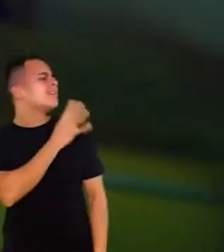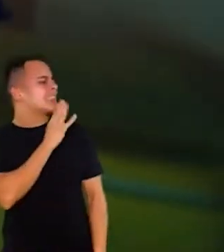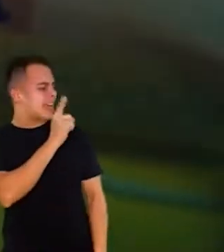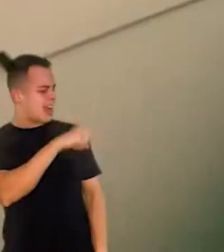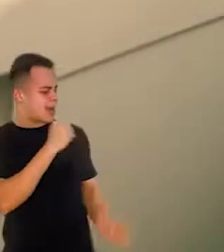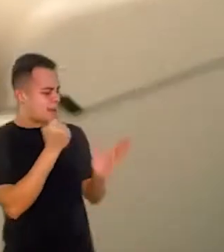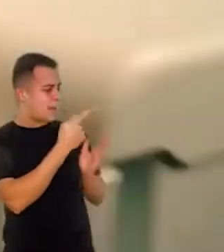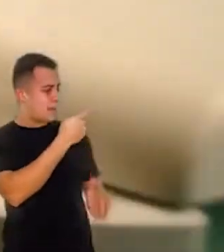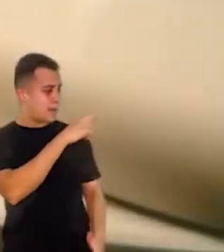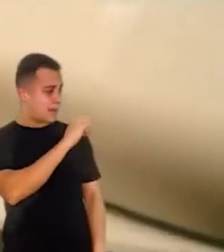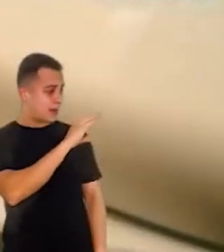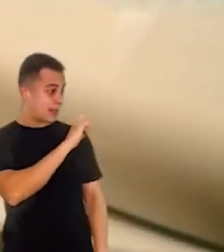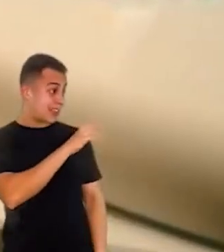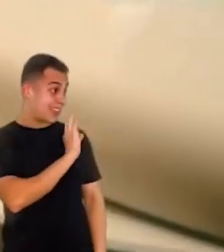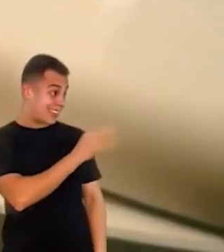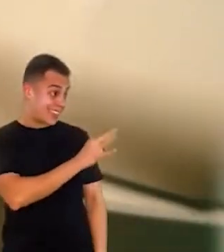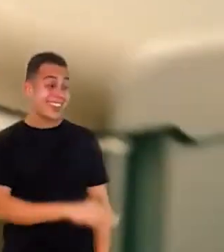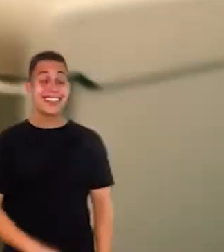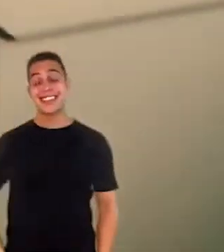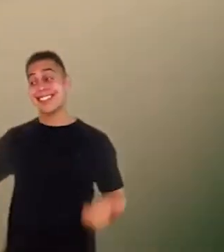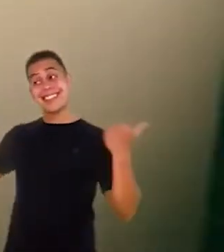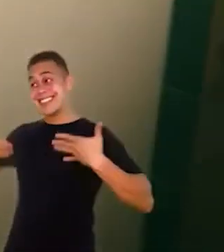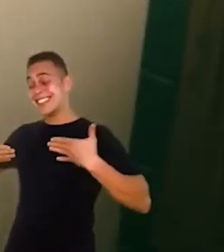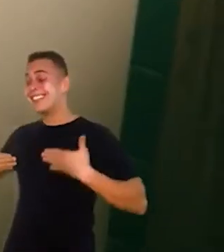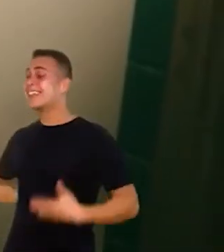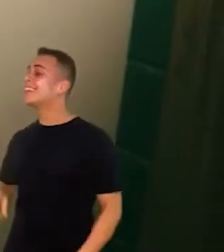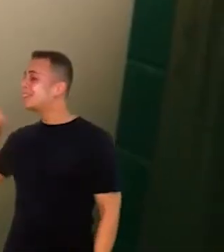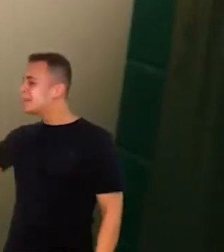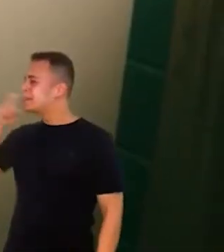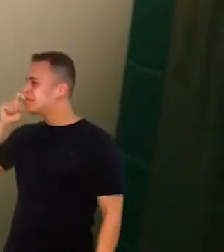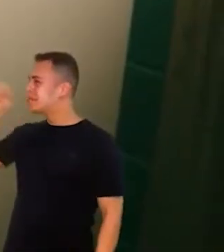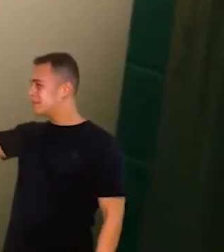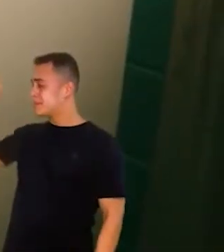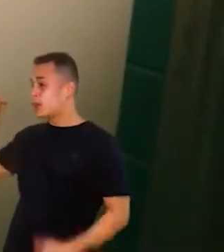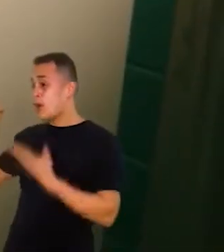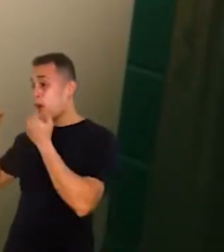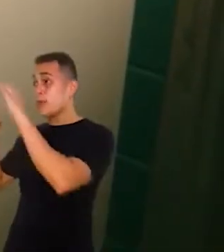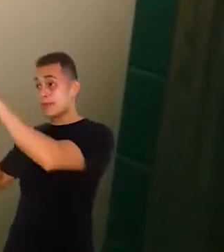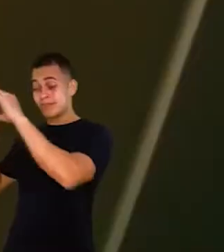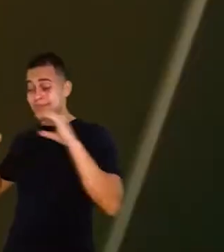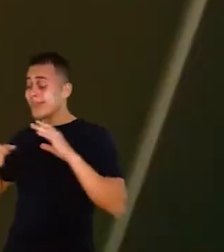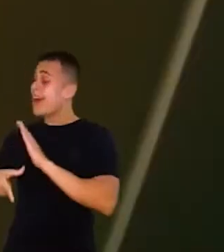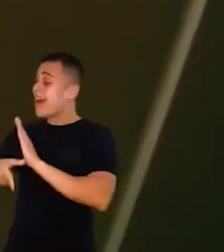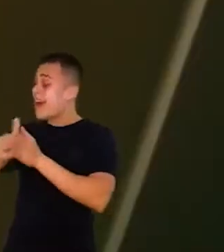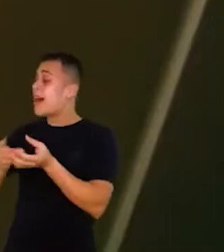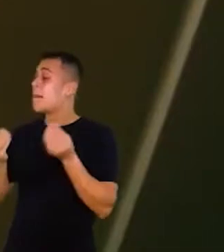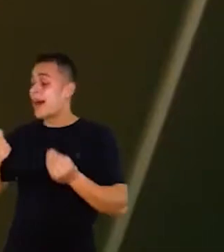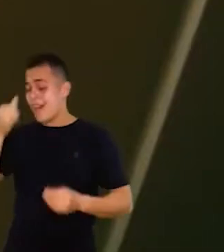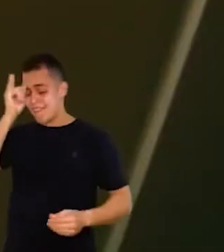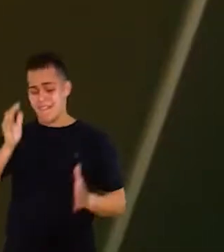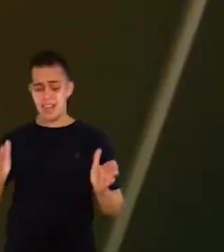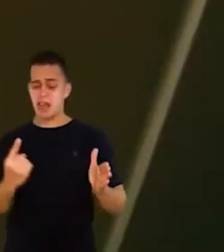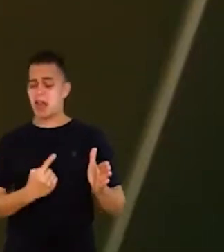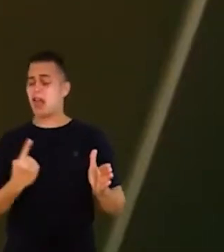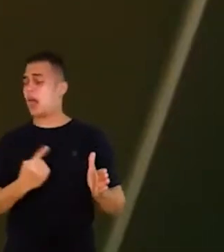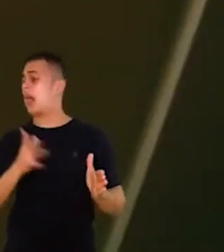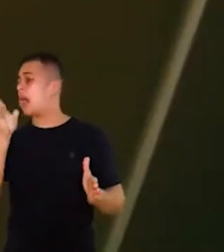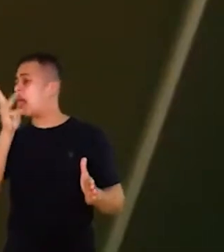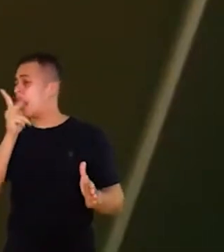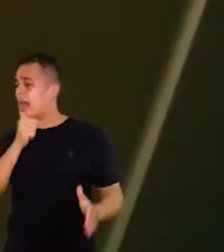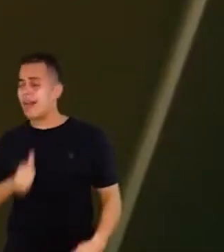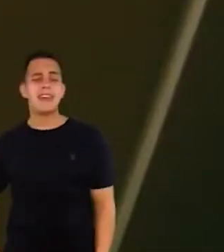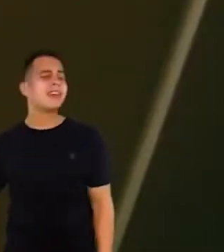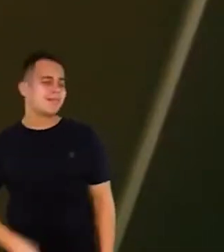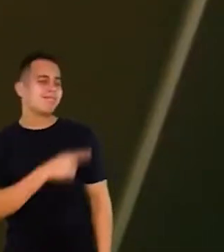eu adivinhar. Selo pro céu. Vai descongelar o almoço, né? Tire mais cedo da geladeira